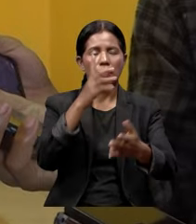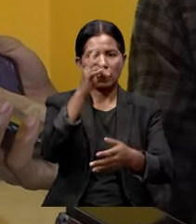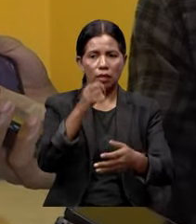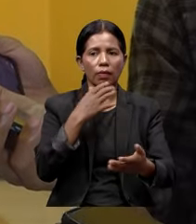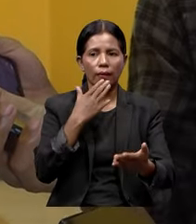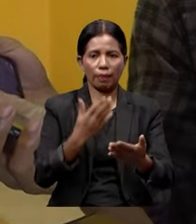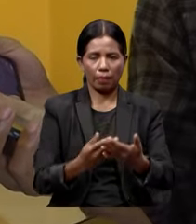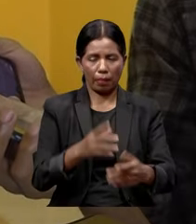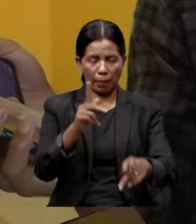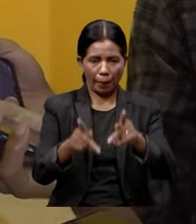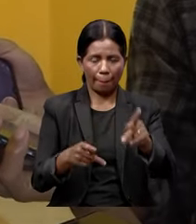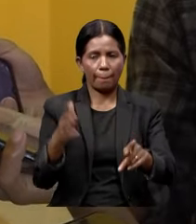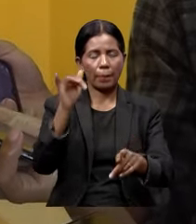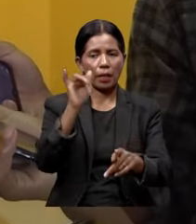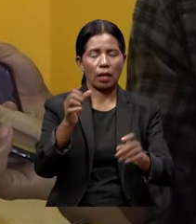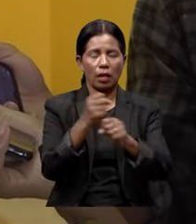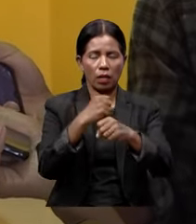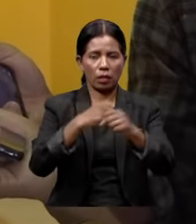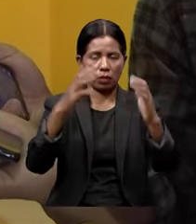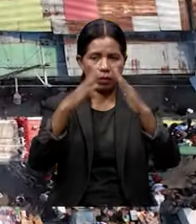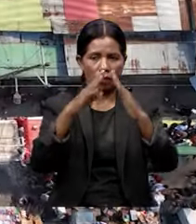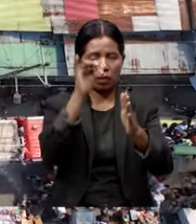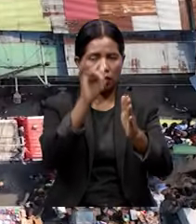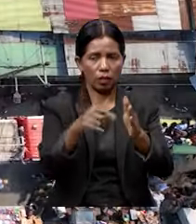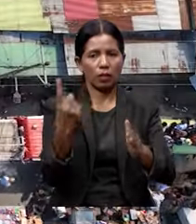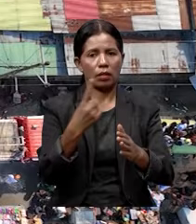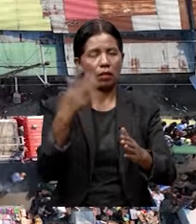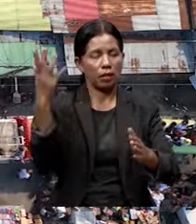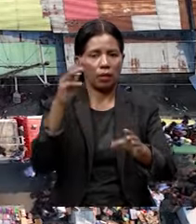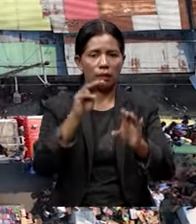Total comunidade nebe durante ne hari barraca ou de rela permanente e